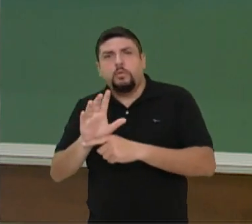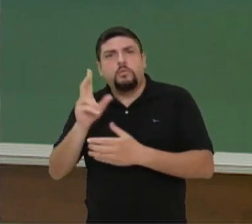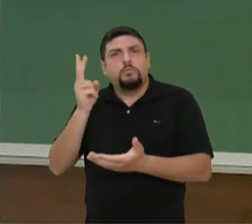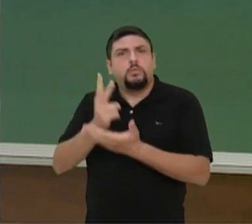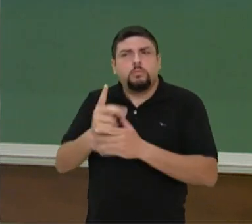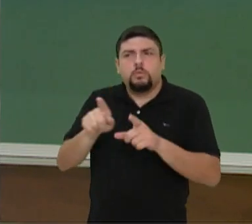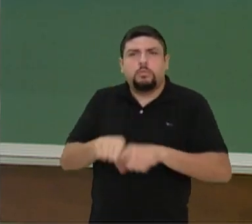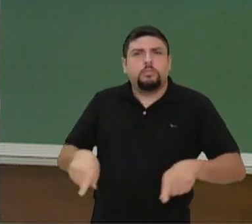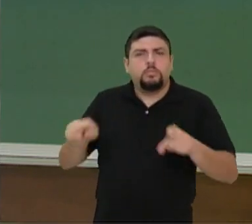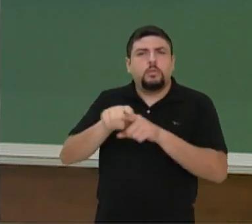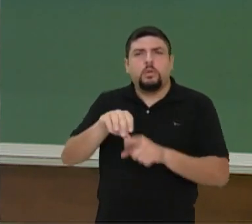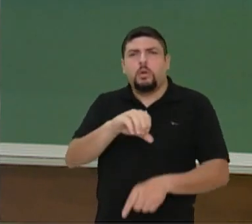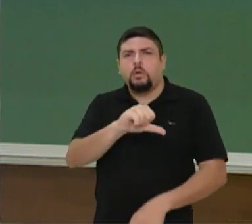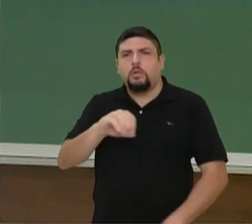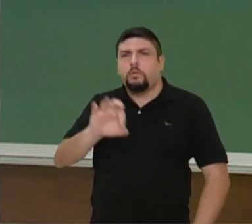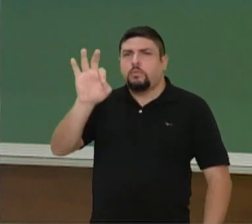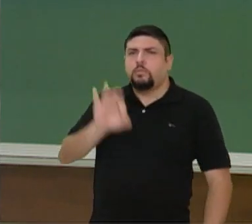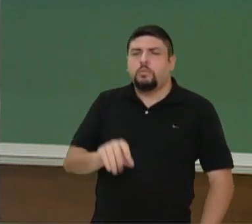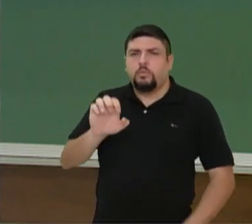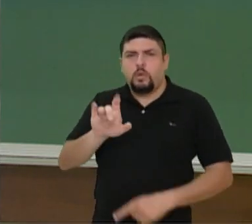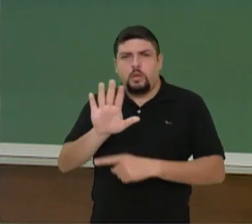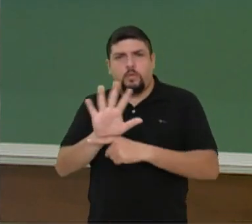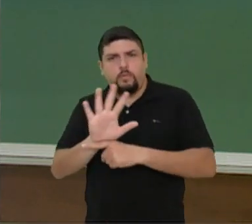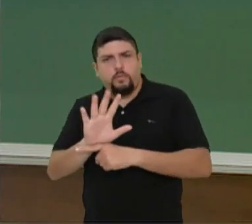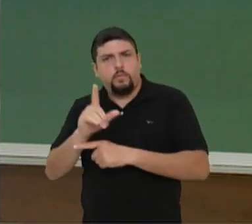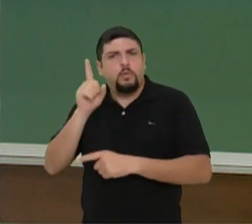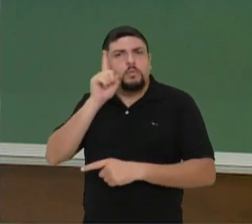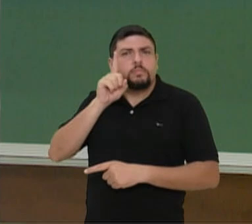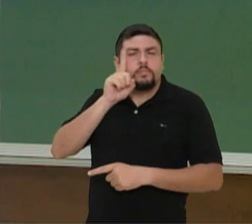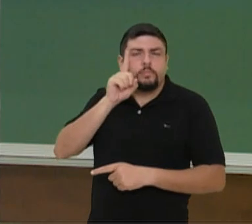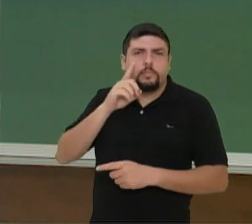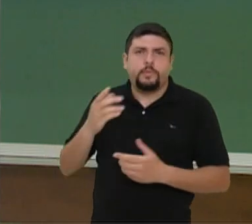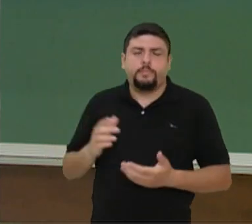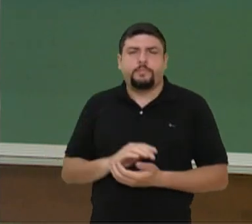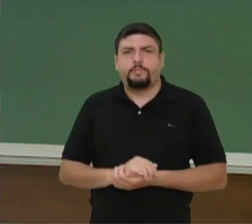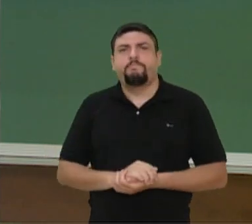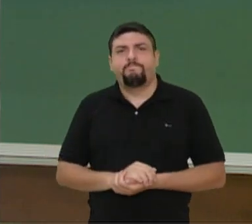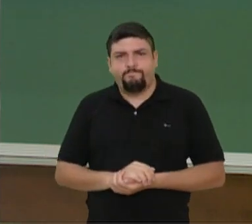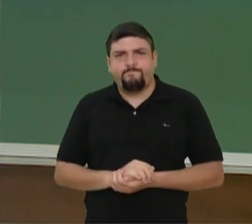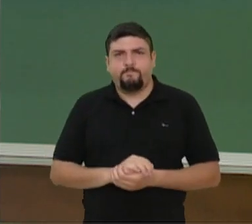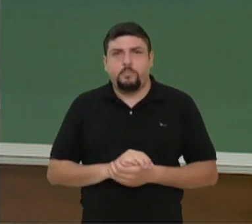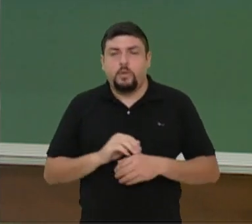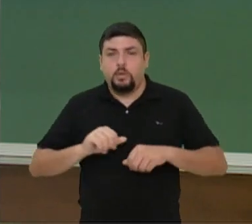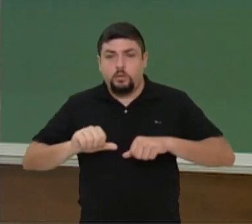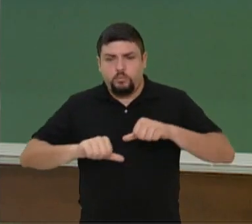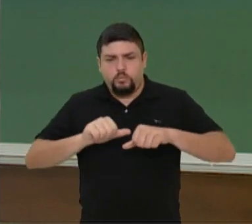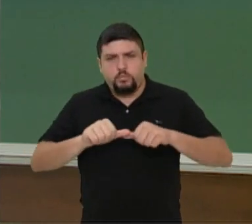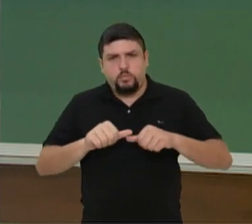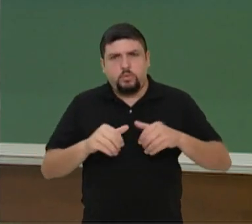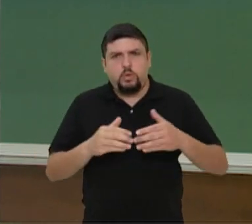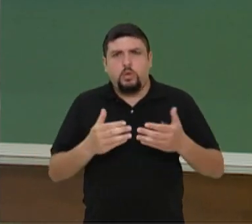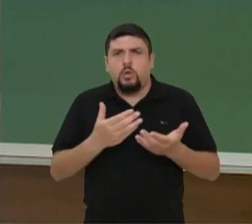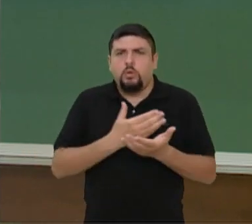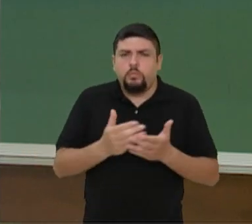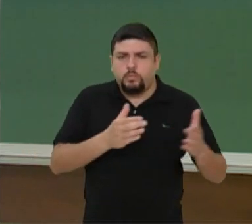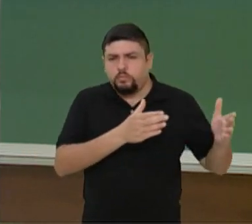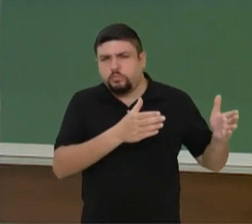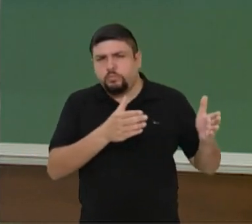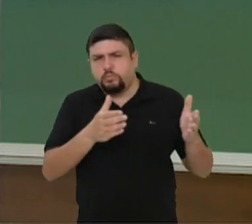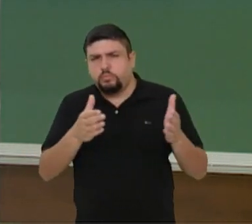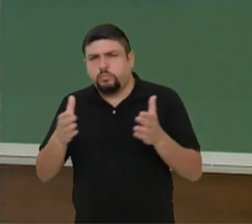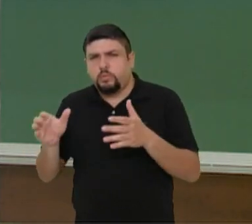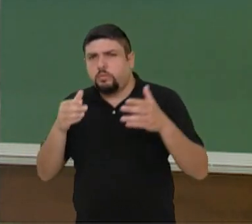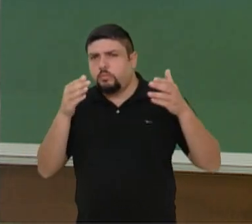menos 90%, né, da produção aí americana. Okay? Essa é uma mudança que acontece durante o período que estamos analisando. Nem sempre foi assim.